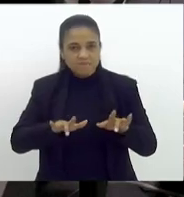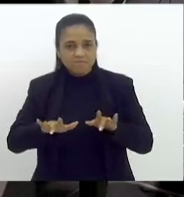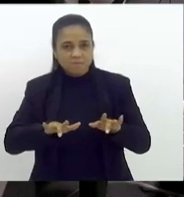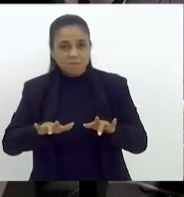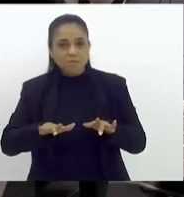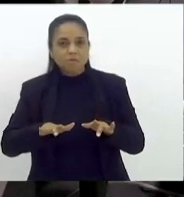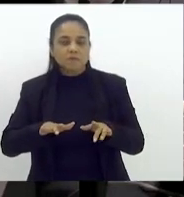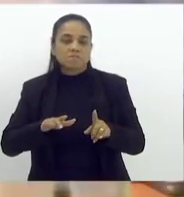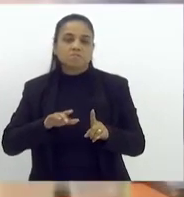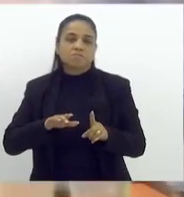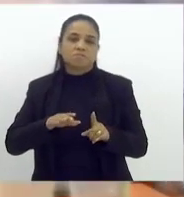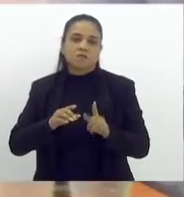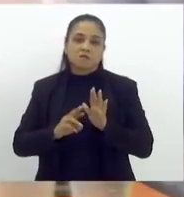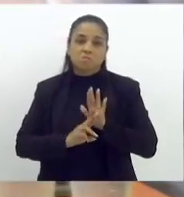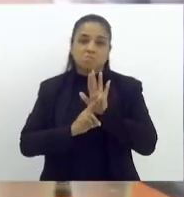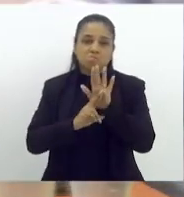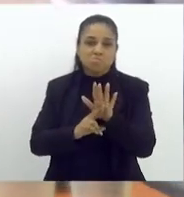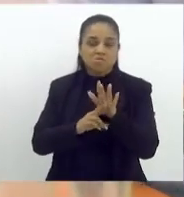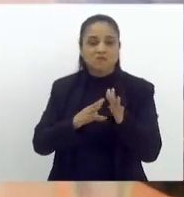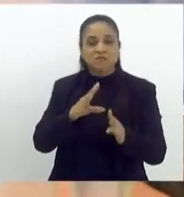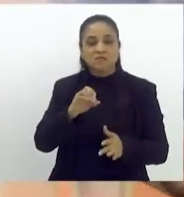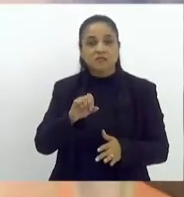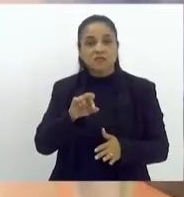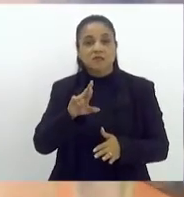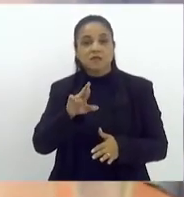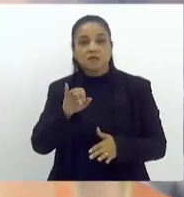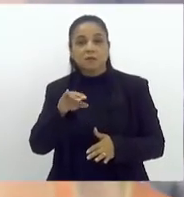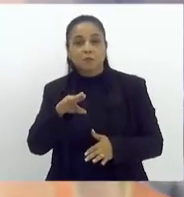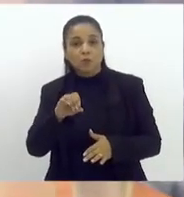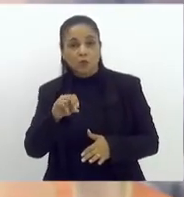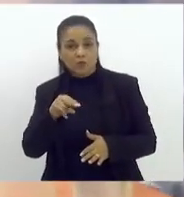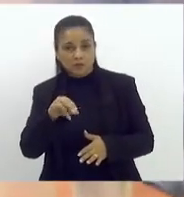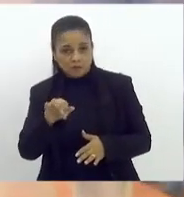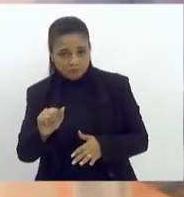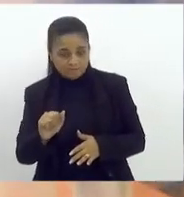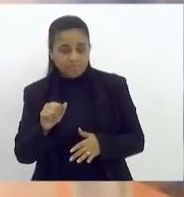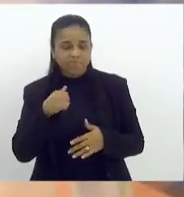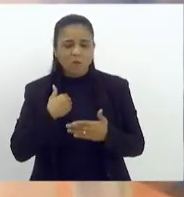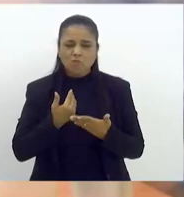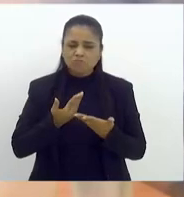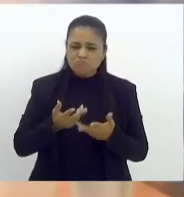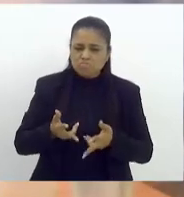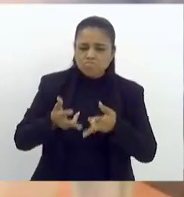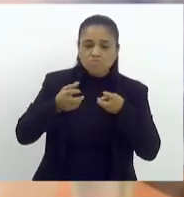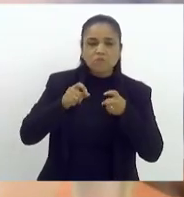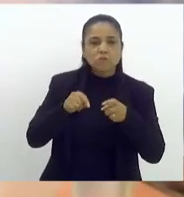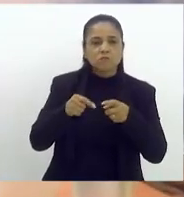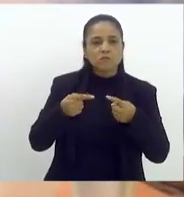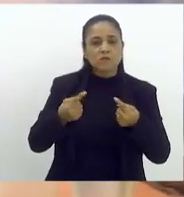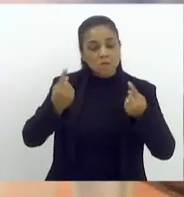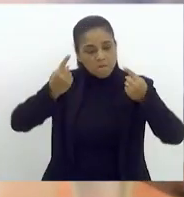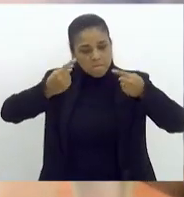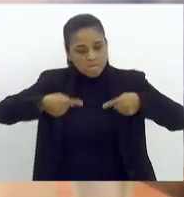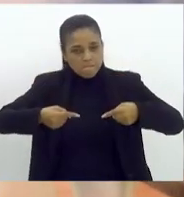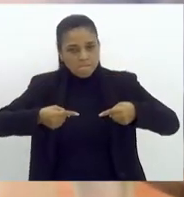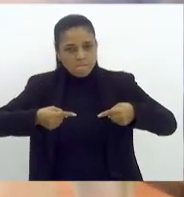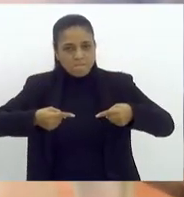Cerimônia e a partir disso eu vi que as batalhas